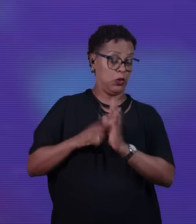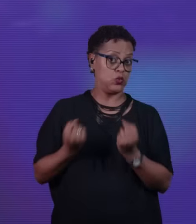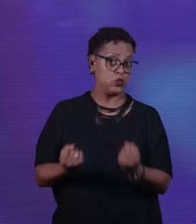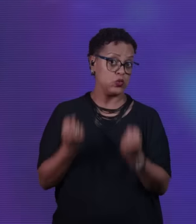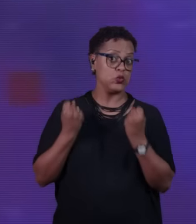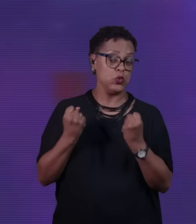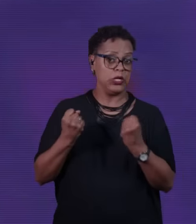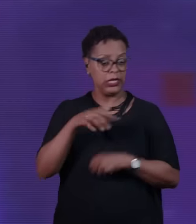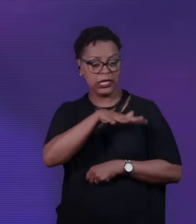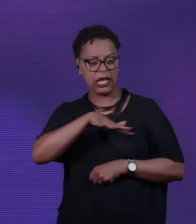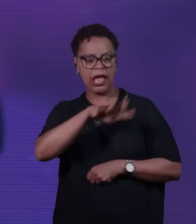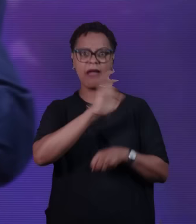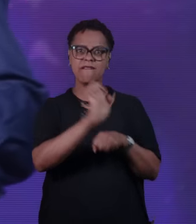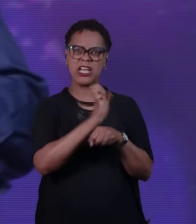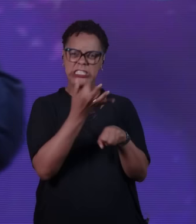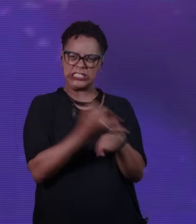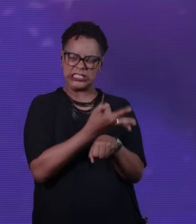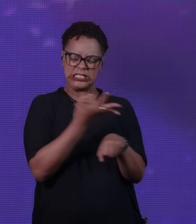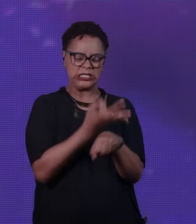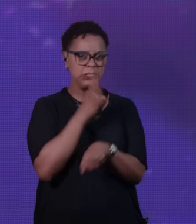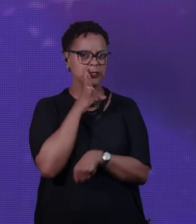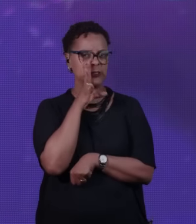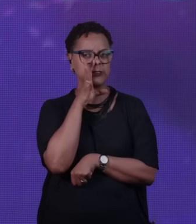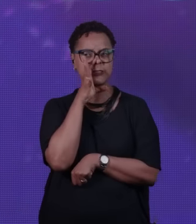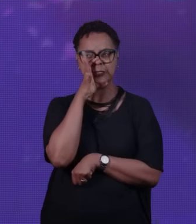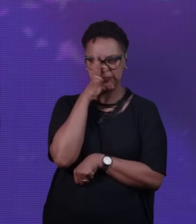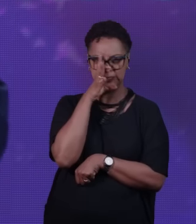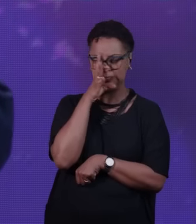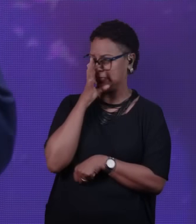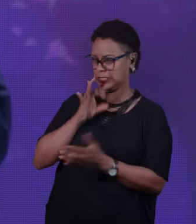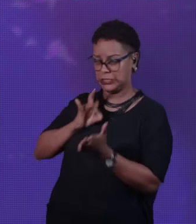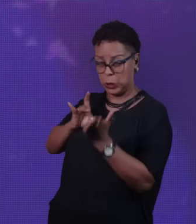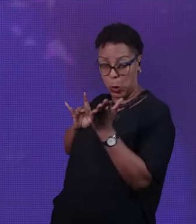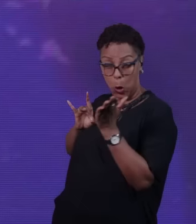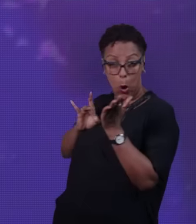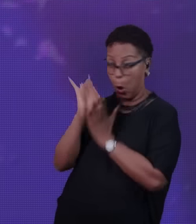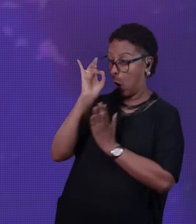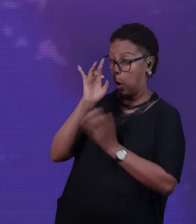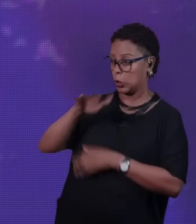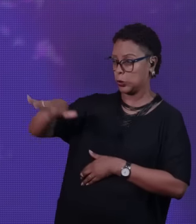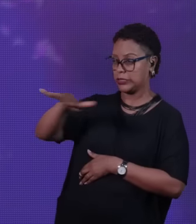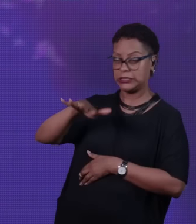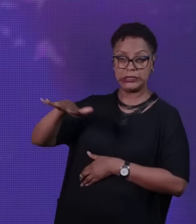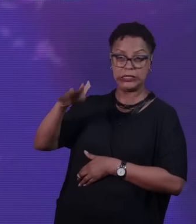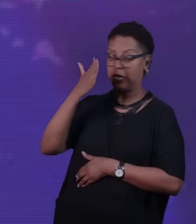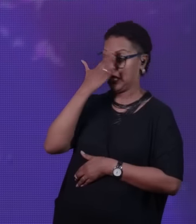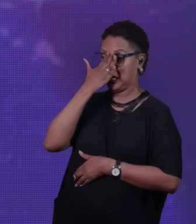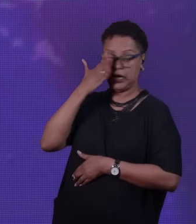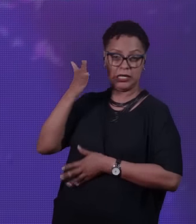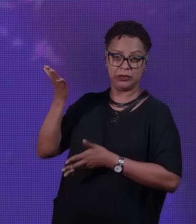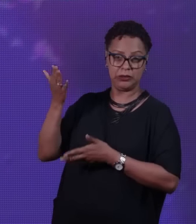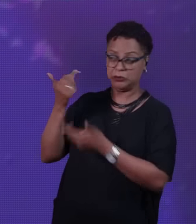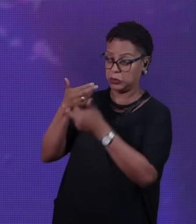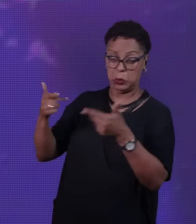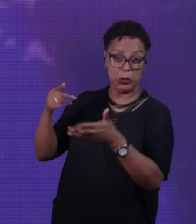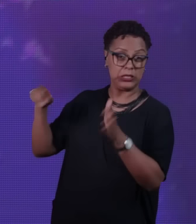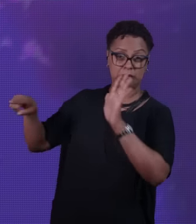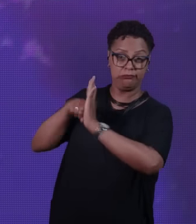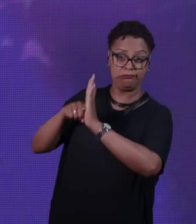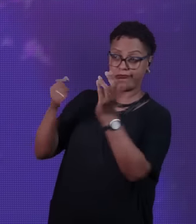de Éfeso suportou tudo isso e odiou os nicolaítas, assim como Jesus também disse que